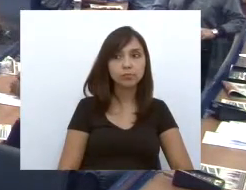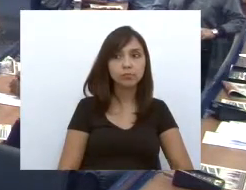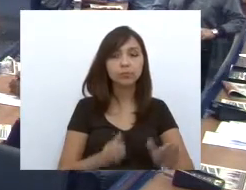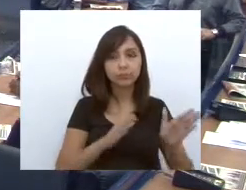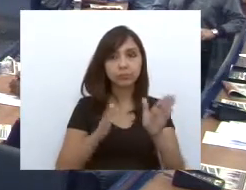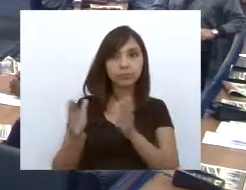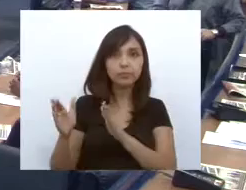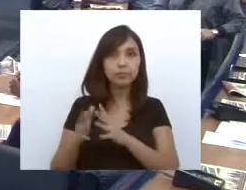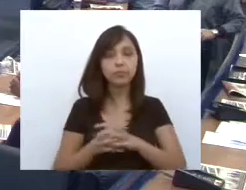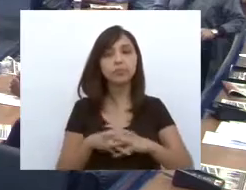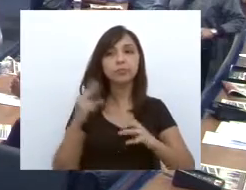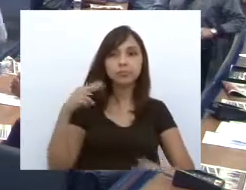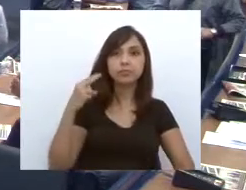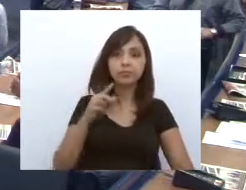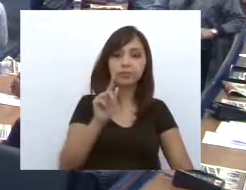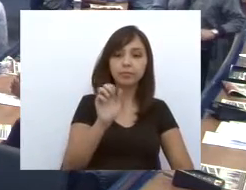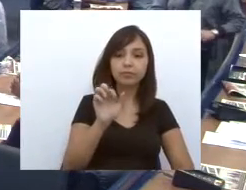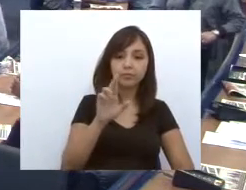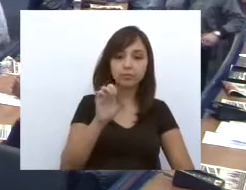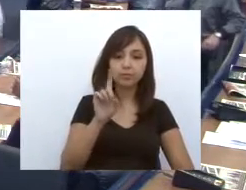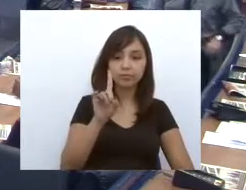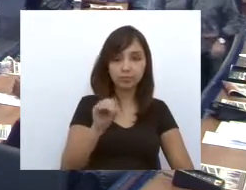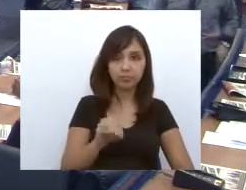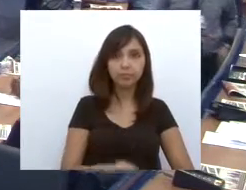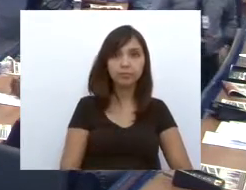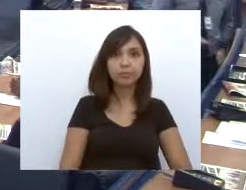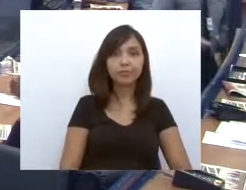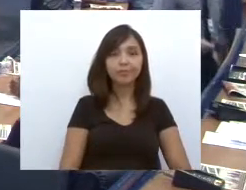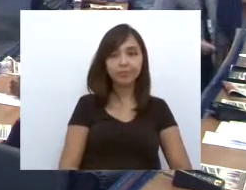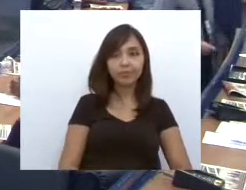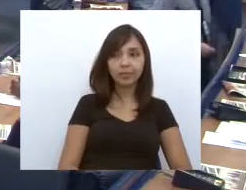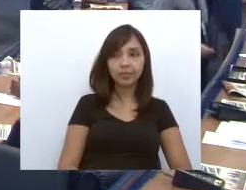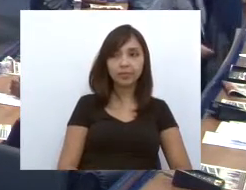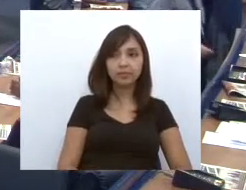Delante. Pela ordem, vereador Geraldo Celestino.